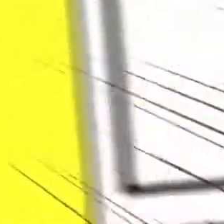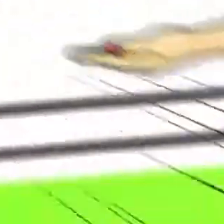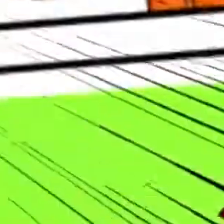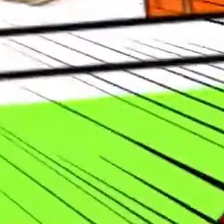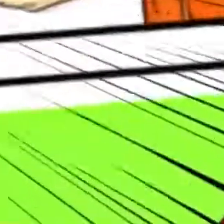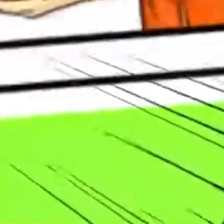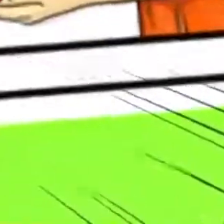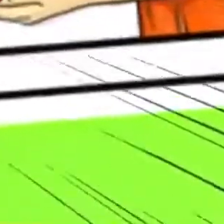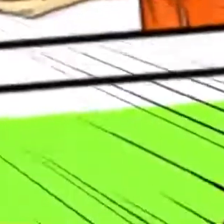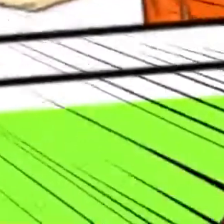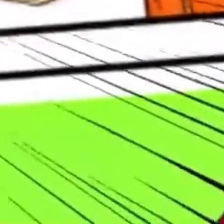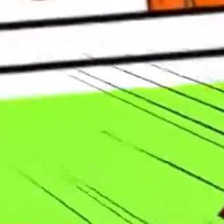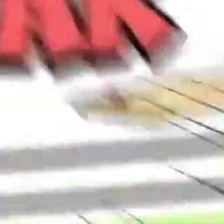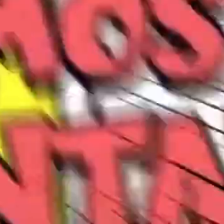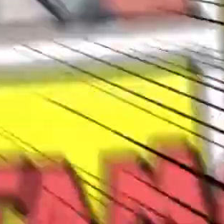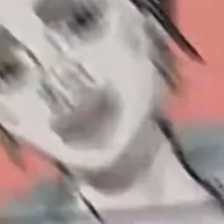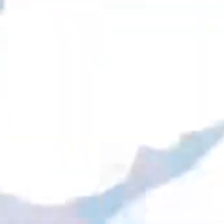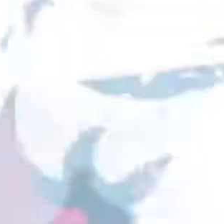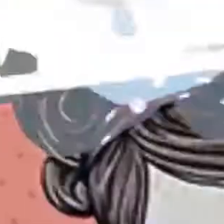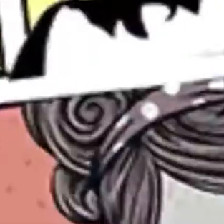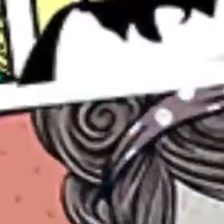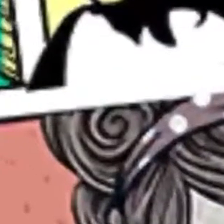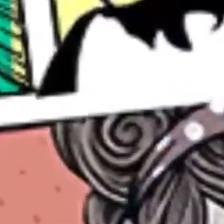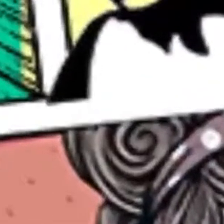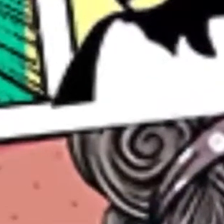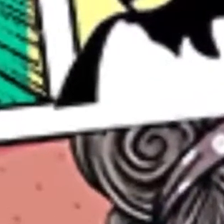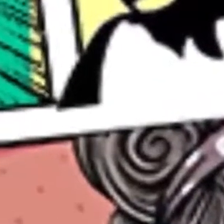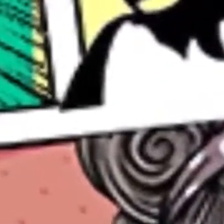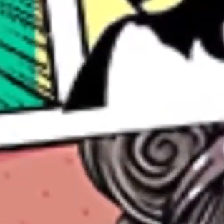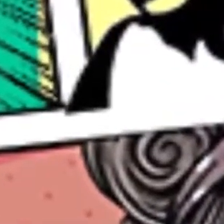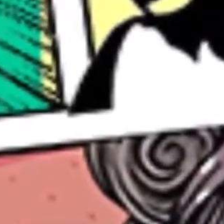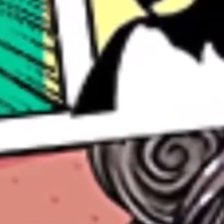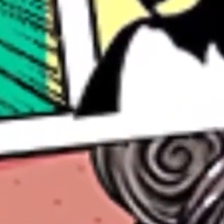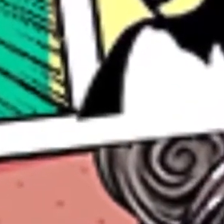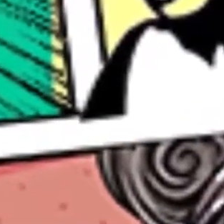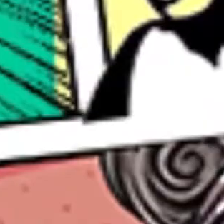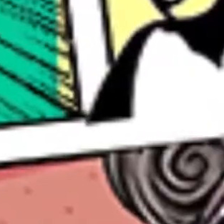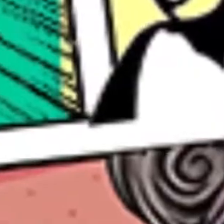Toda mulher, toda mulher.